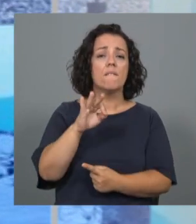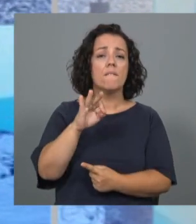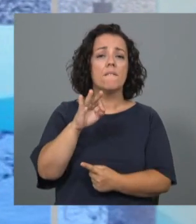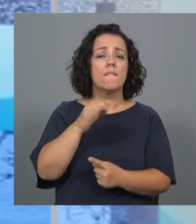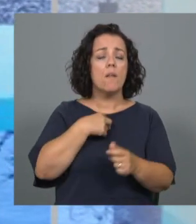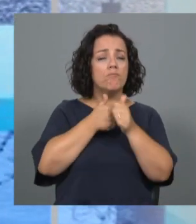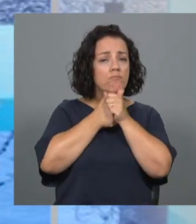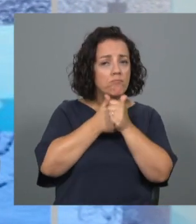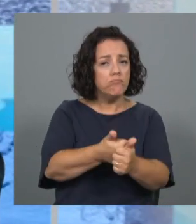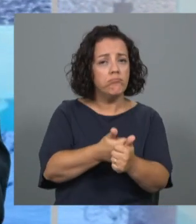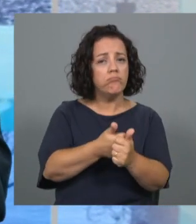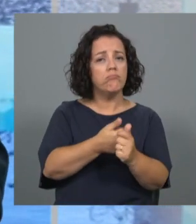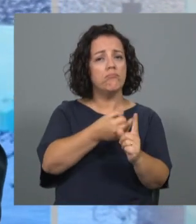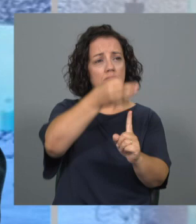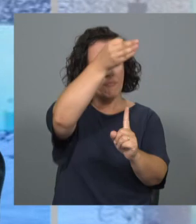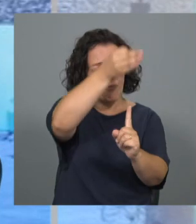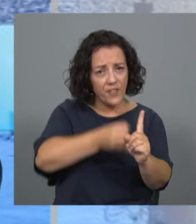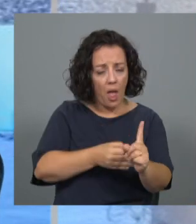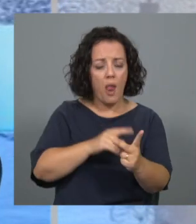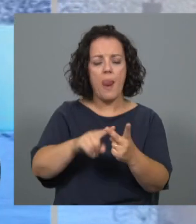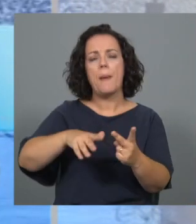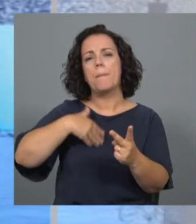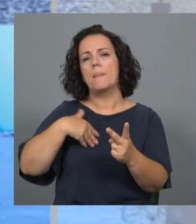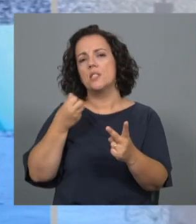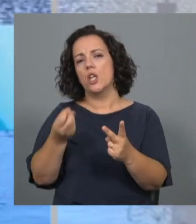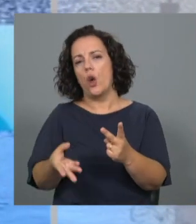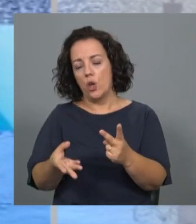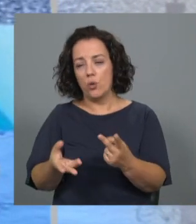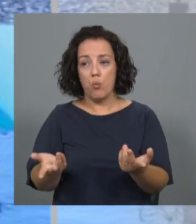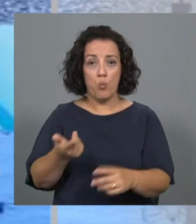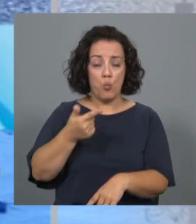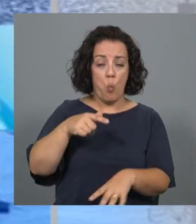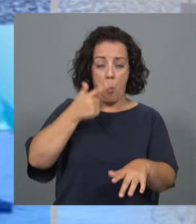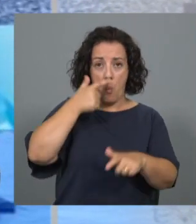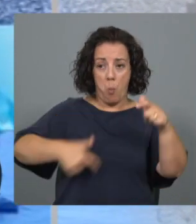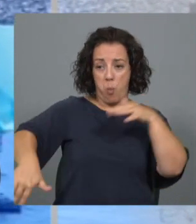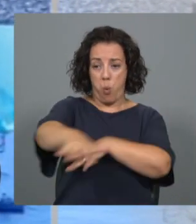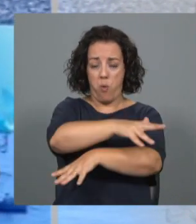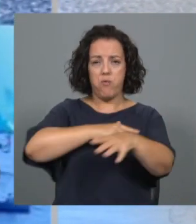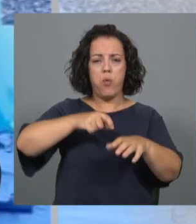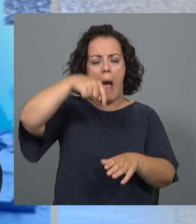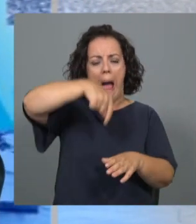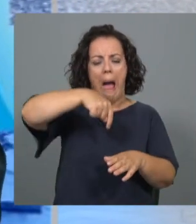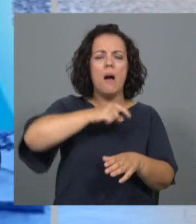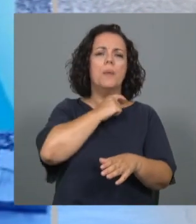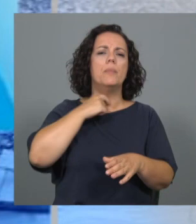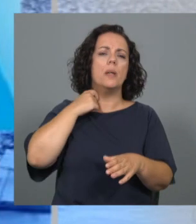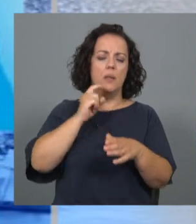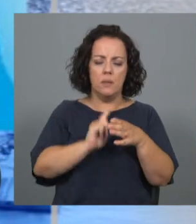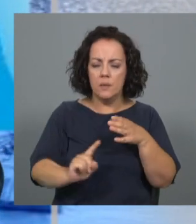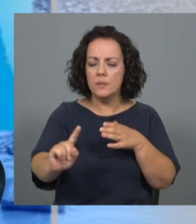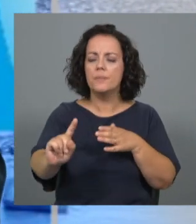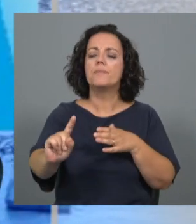Aqui sublinha-se o misericordioso. O sacerdote que sai do meio do povo é chamado a